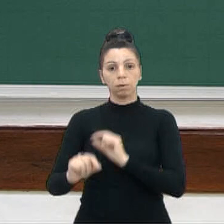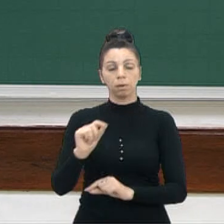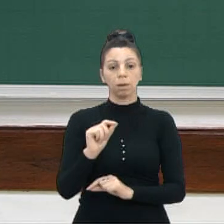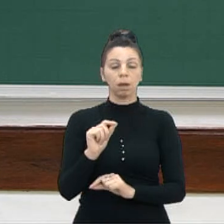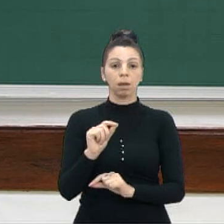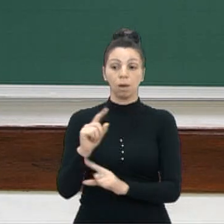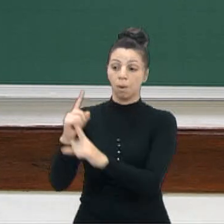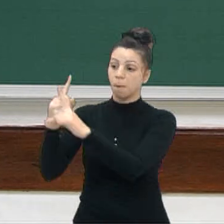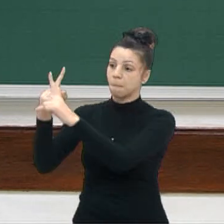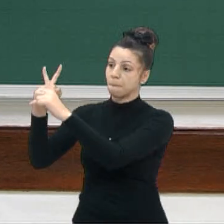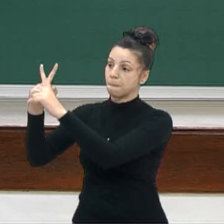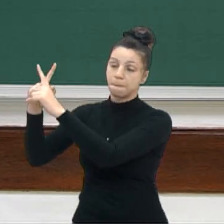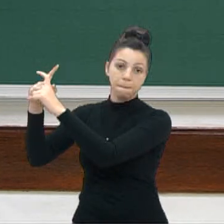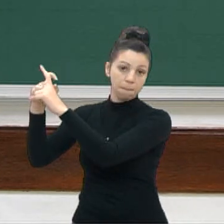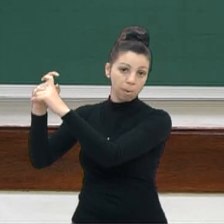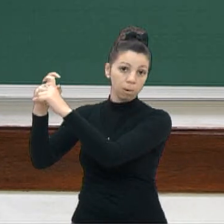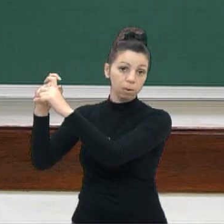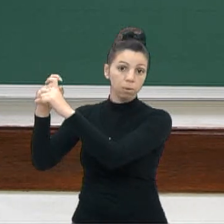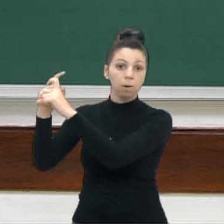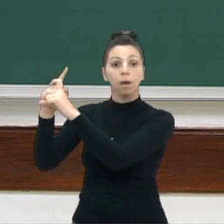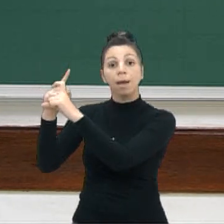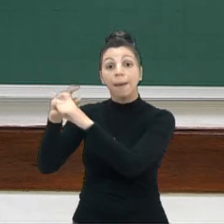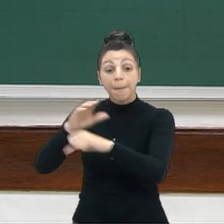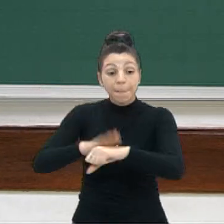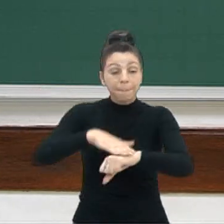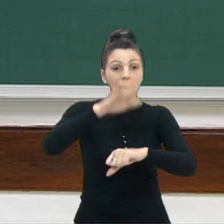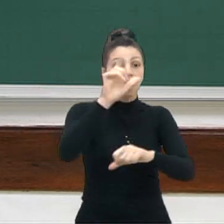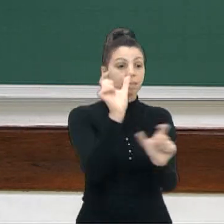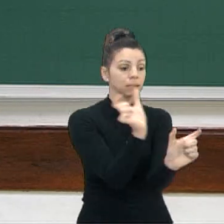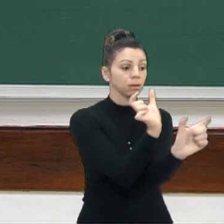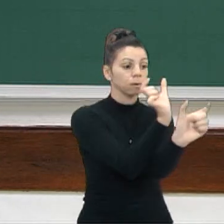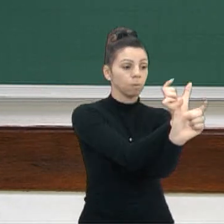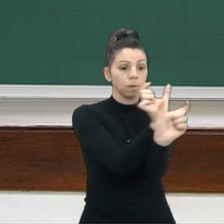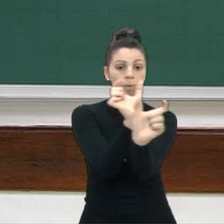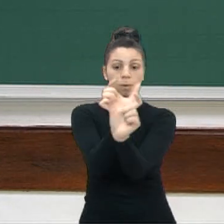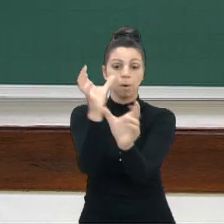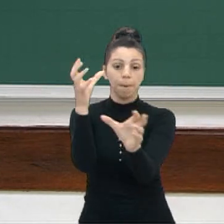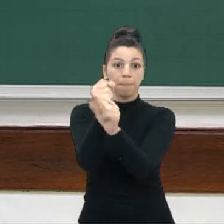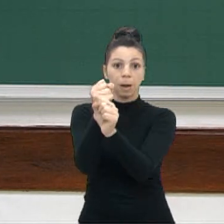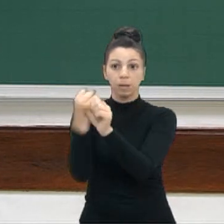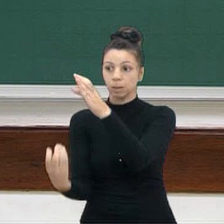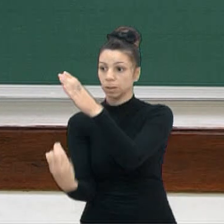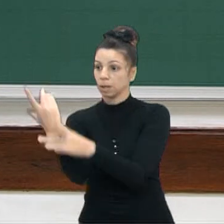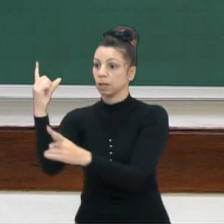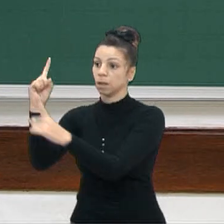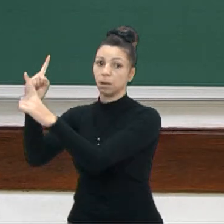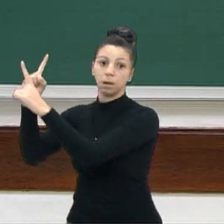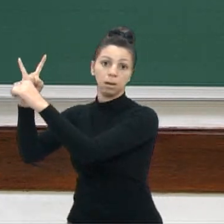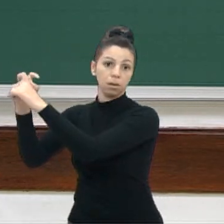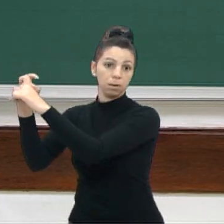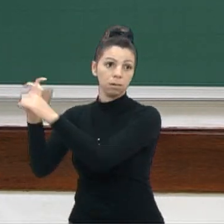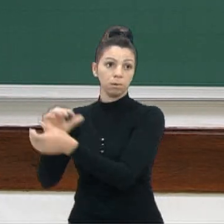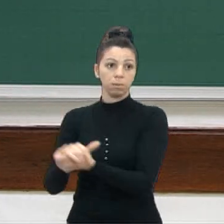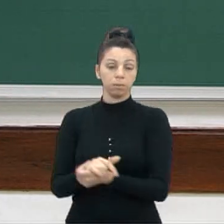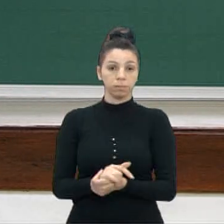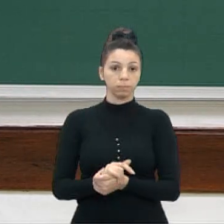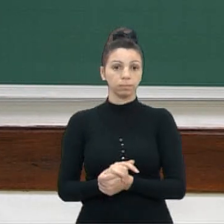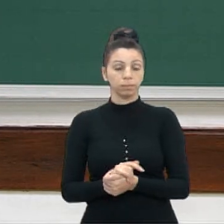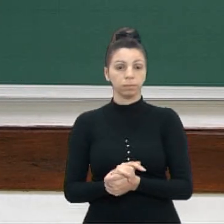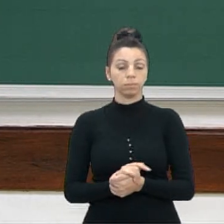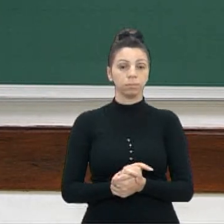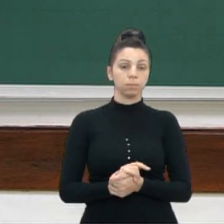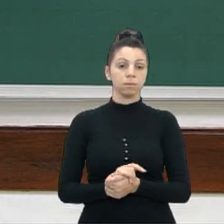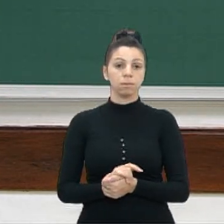O conjunto de monômios vão me dar um polinômio. Vimos a semelhança e a redução dos